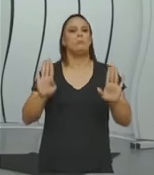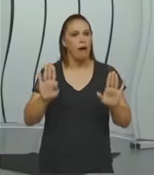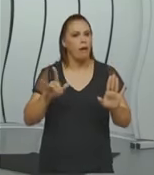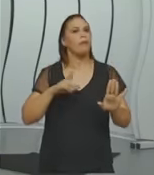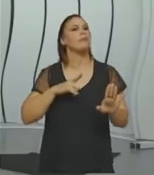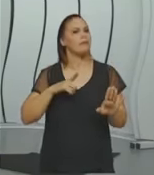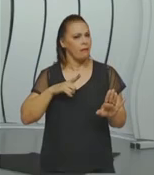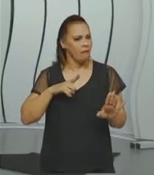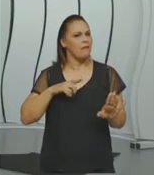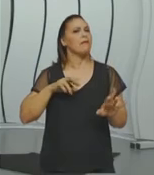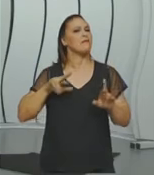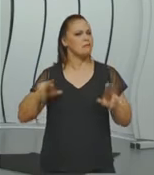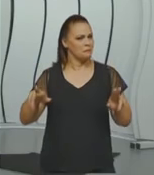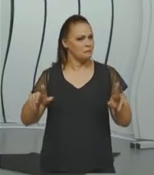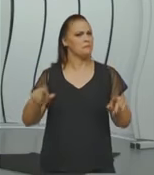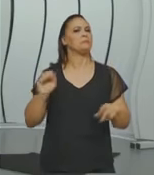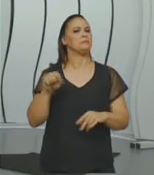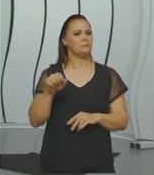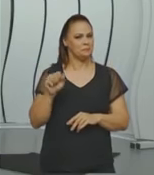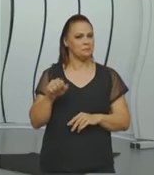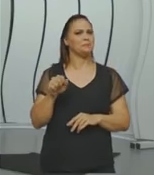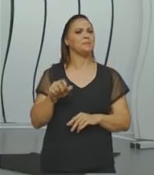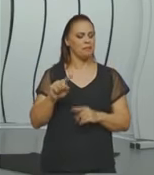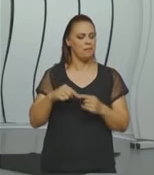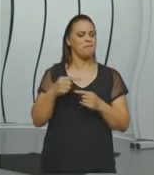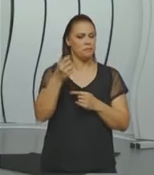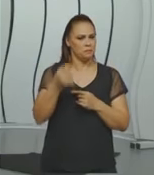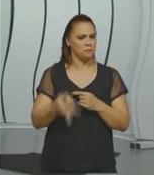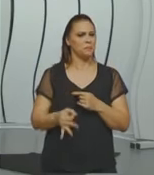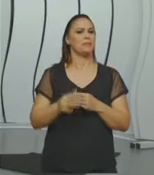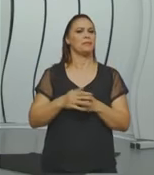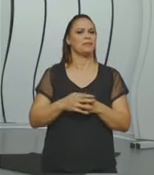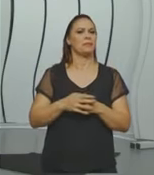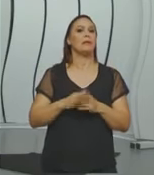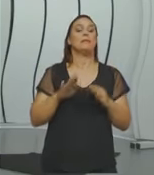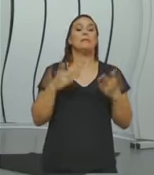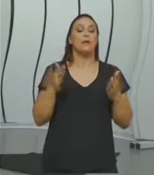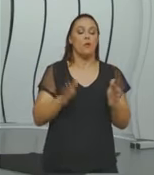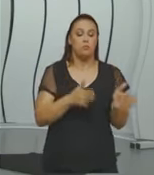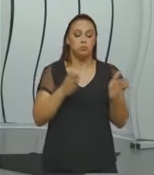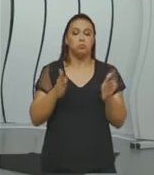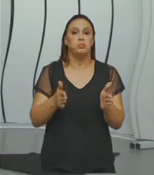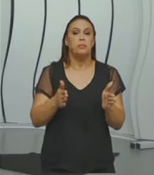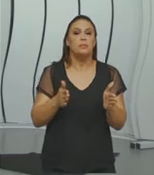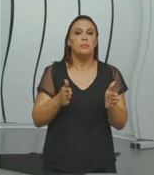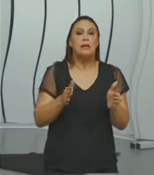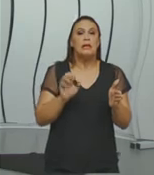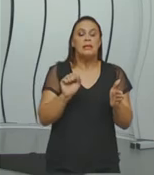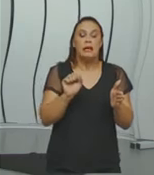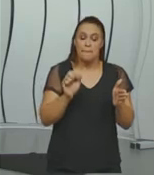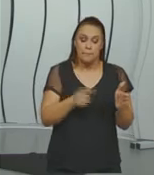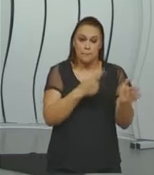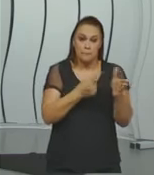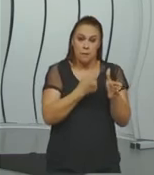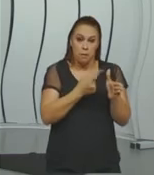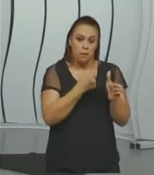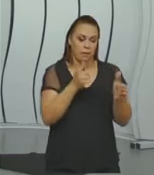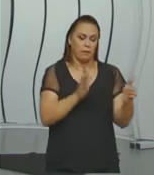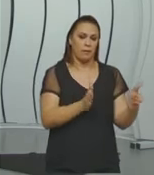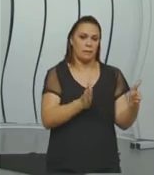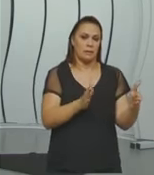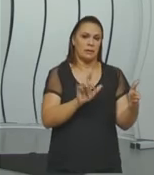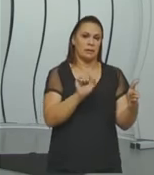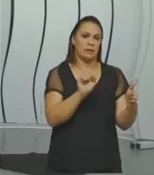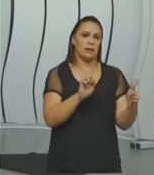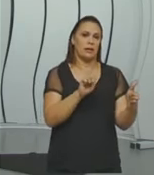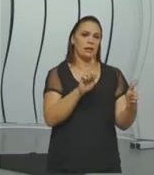Então, a segmentação, ela é formada então pelas clivagens, e nós temos clivagens iniciais